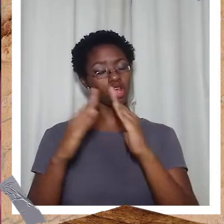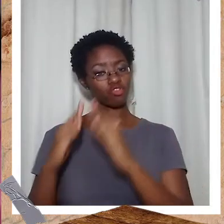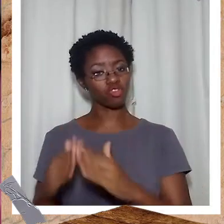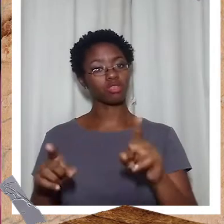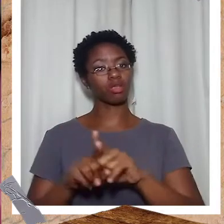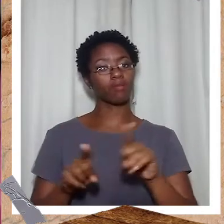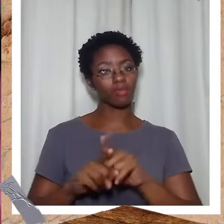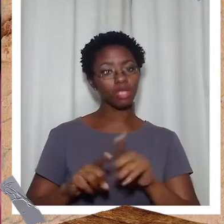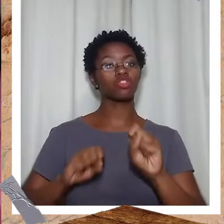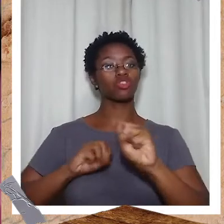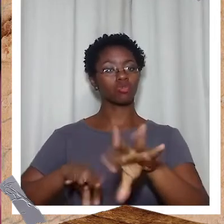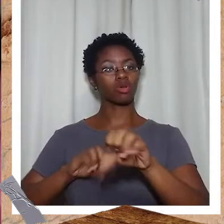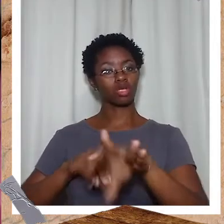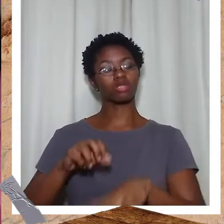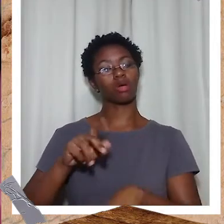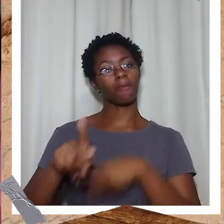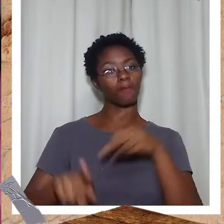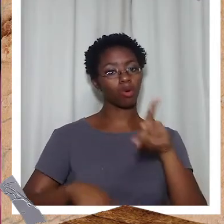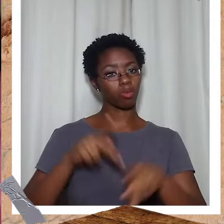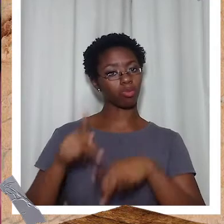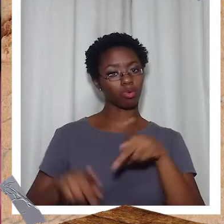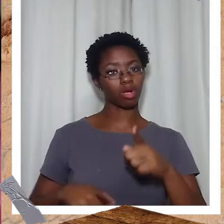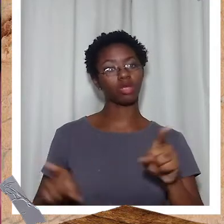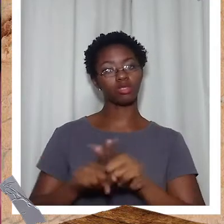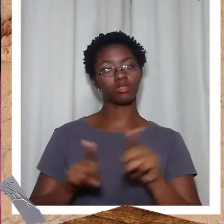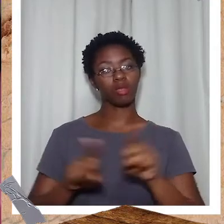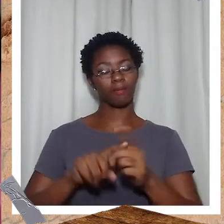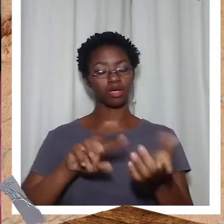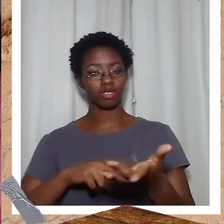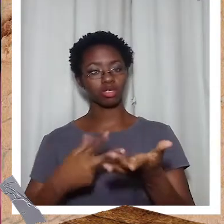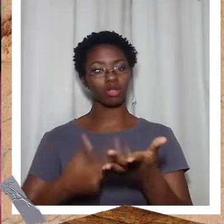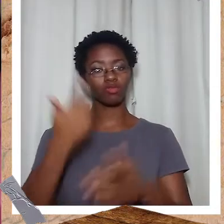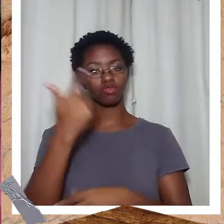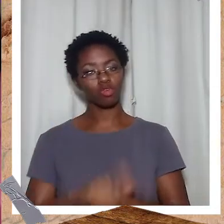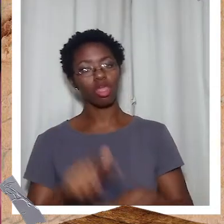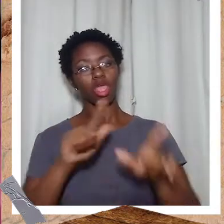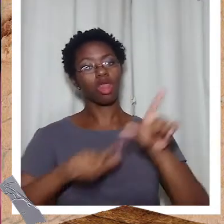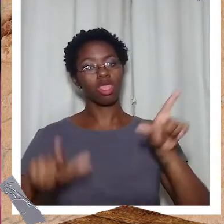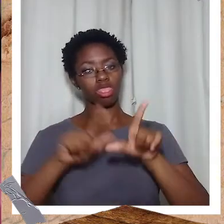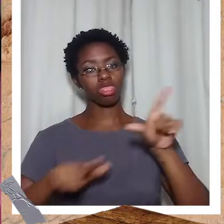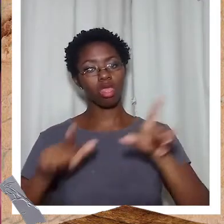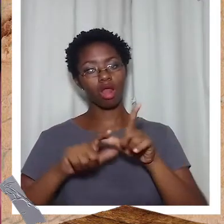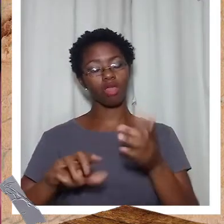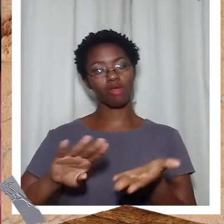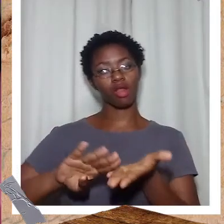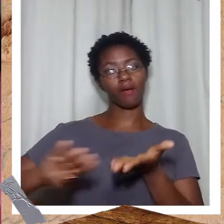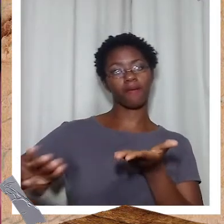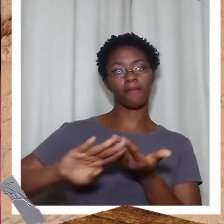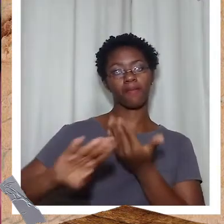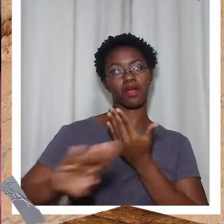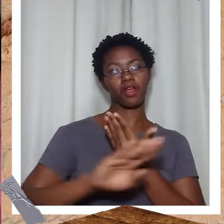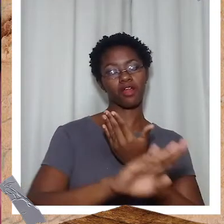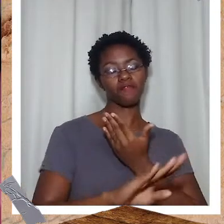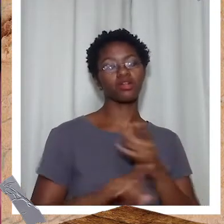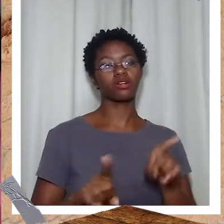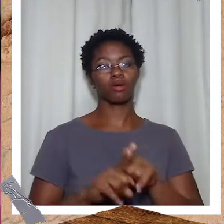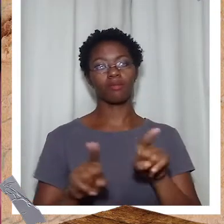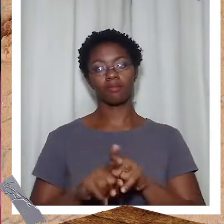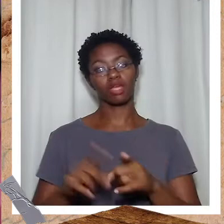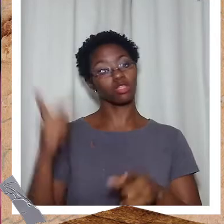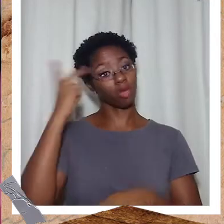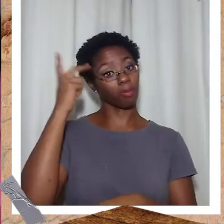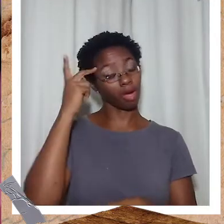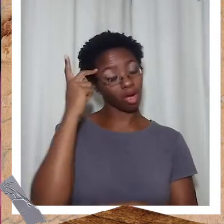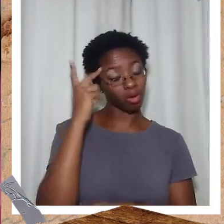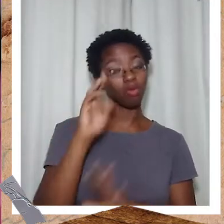ela foi muito importante, ressignificada pela geração da literatura periférica em São Paulo. Então, eu dei só alguns exemplos